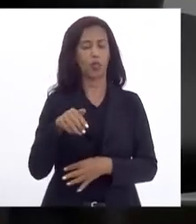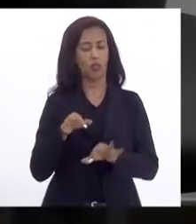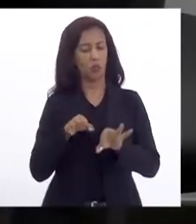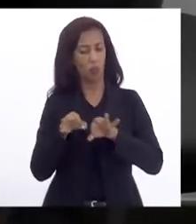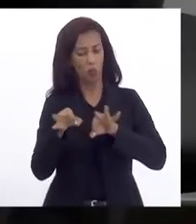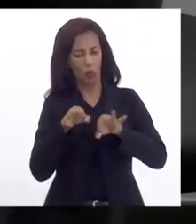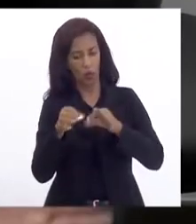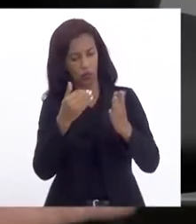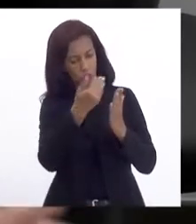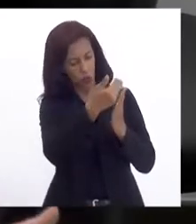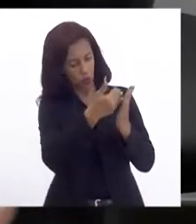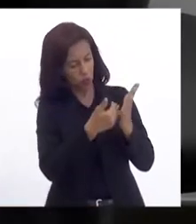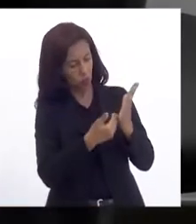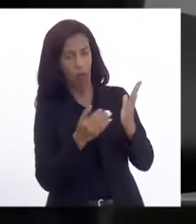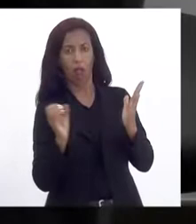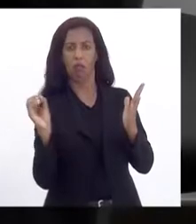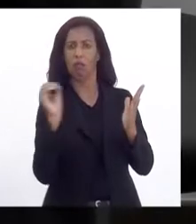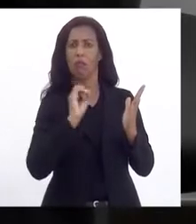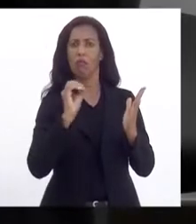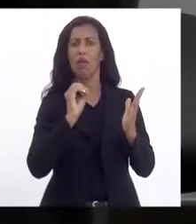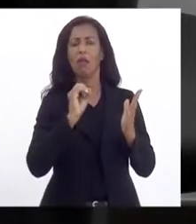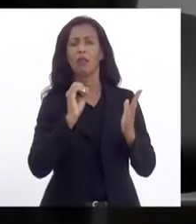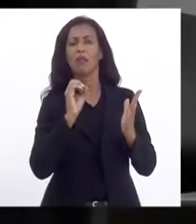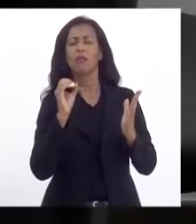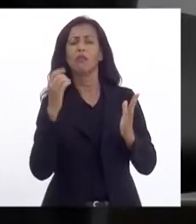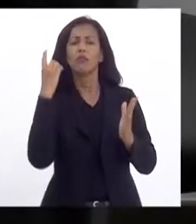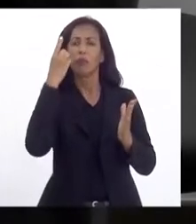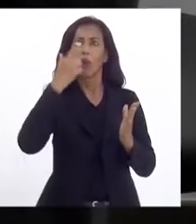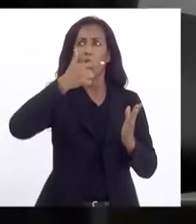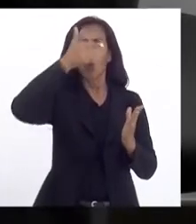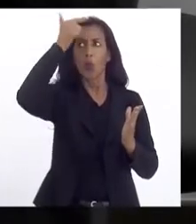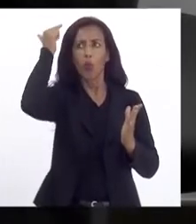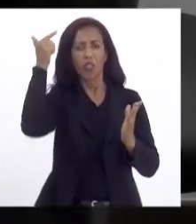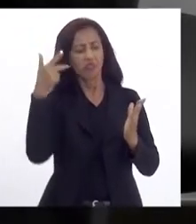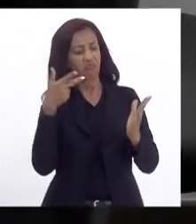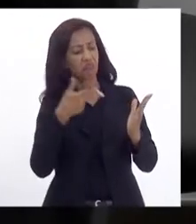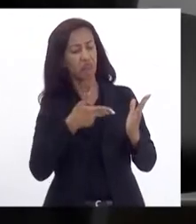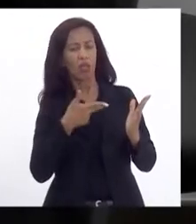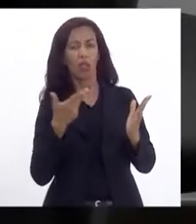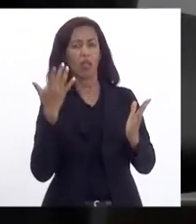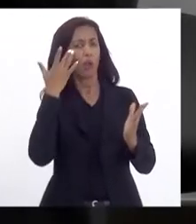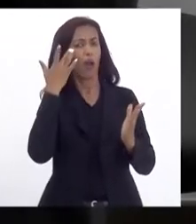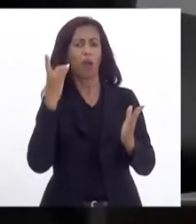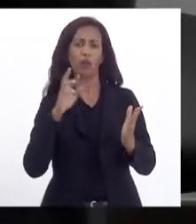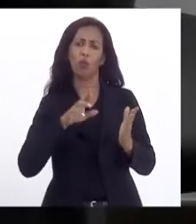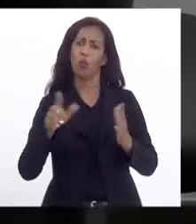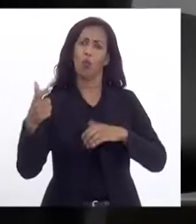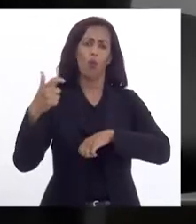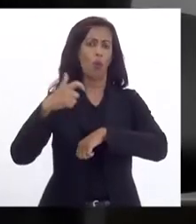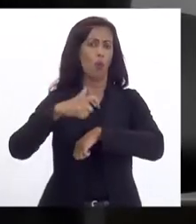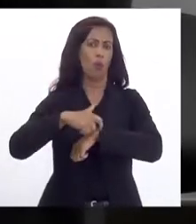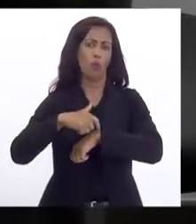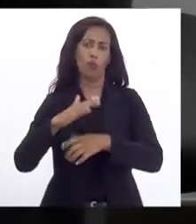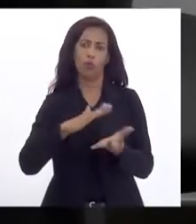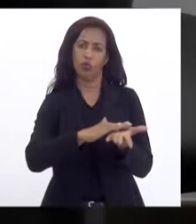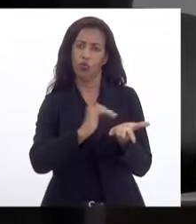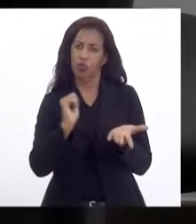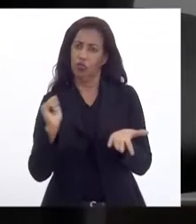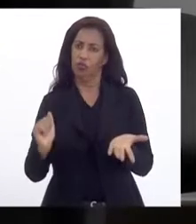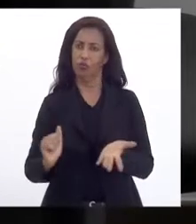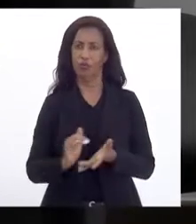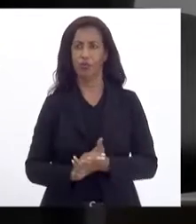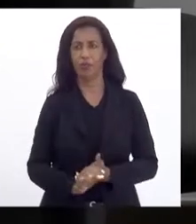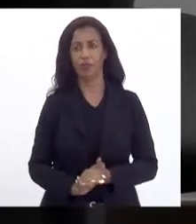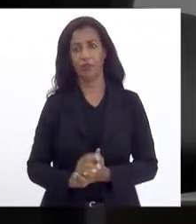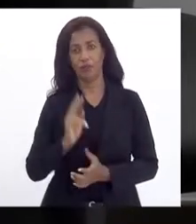projeto o apontamento do deputado Luiz, e acho que não é o momento de retirar ele de pauta. Né?